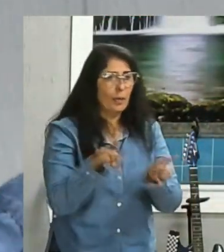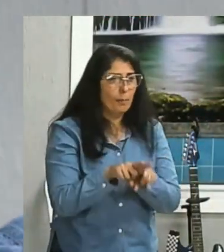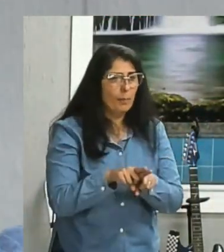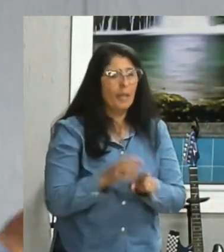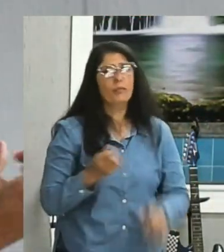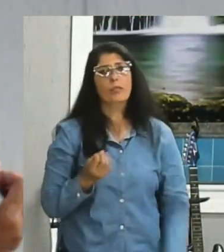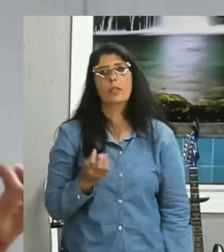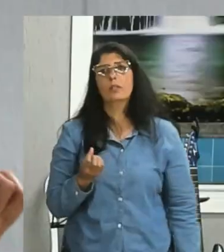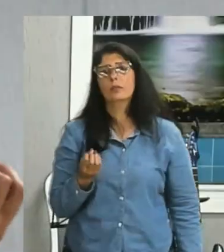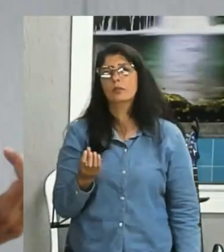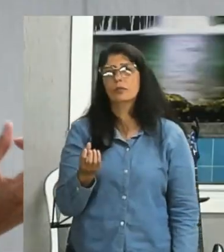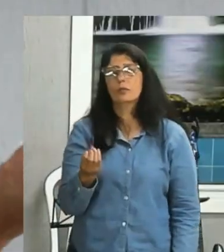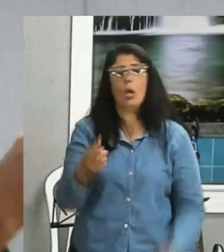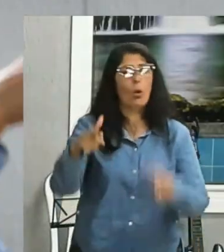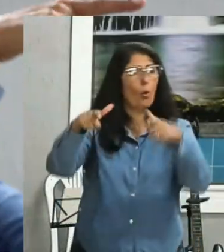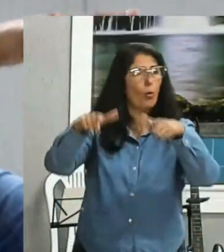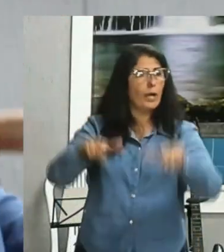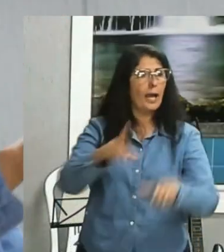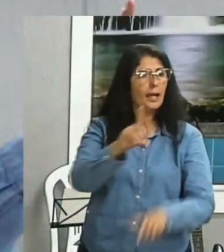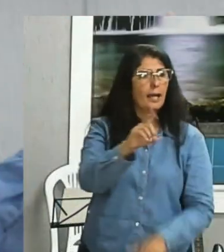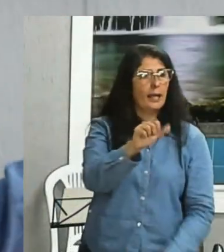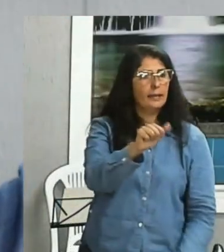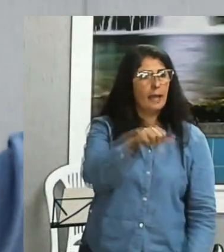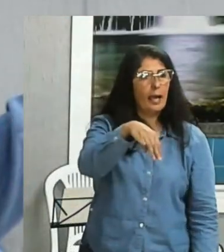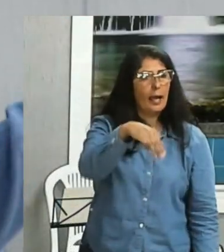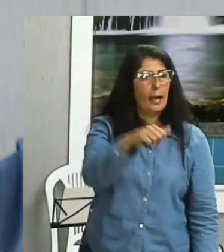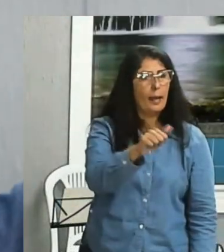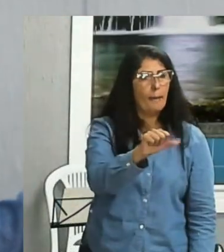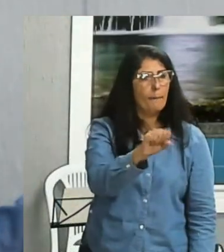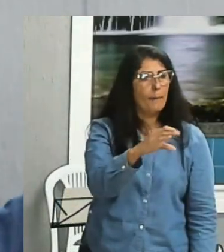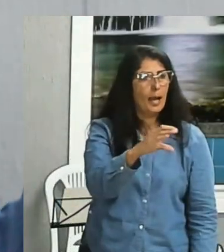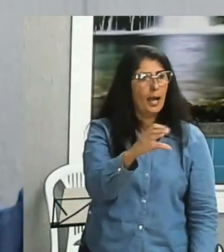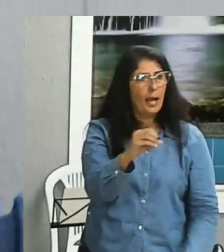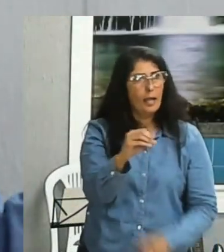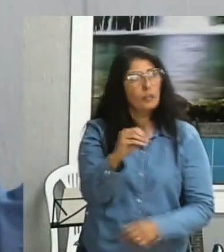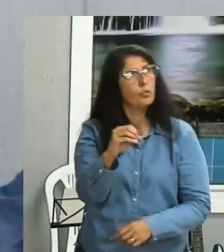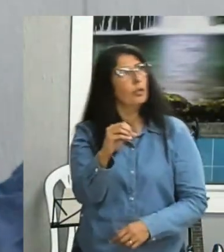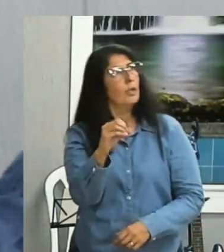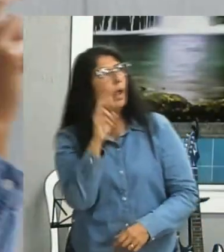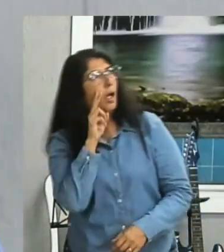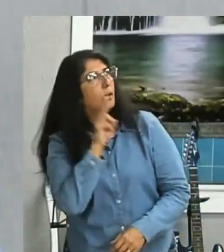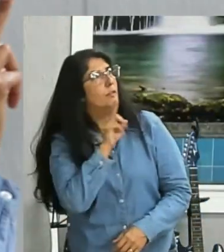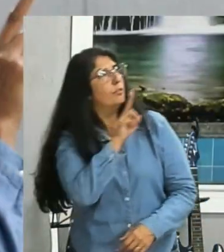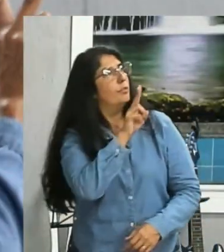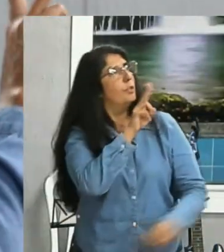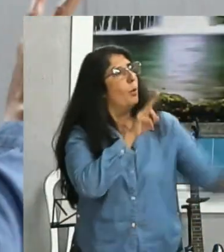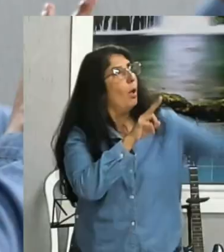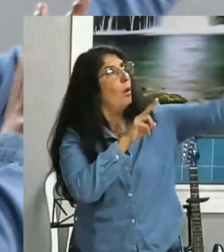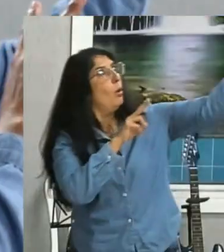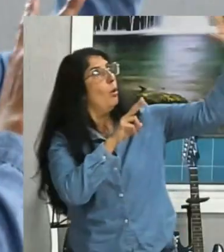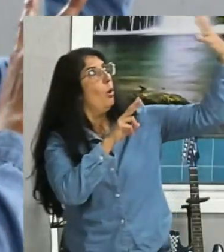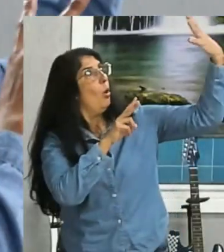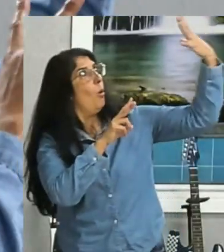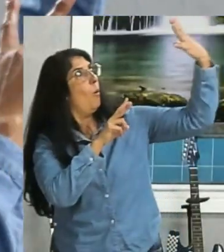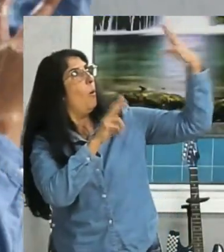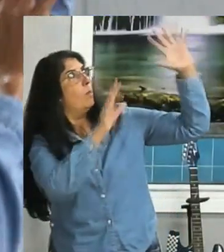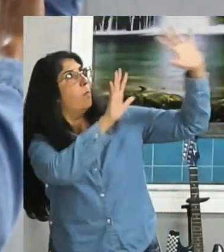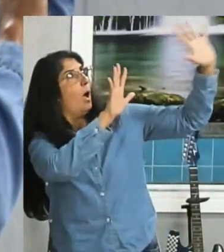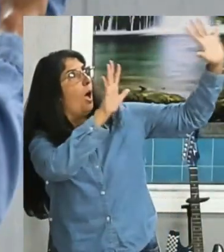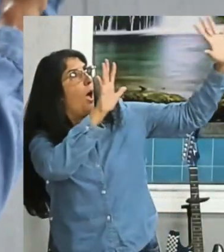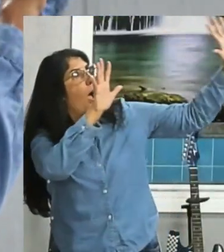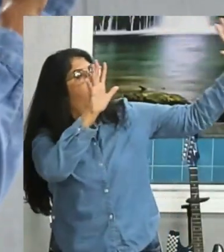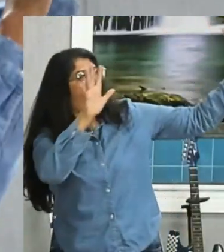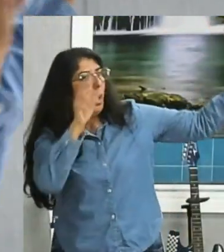de Damasco. Ele viu uma luz imensa,